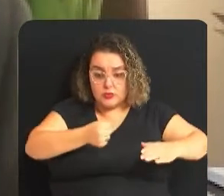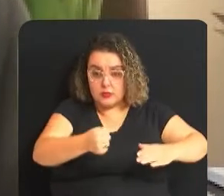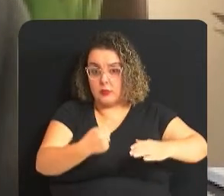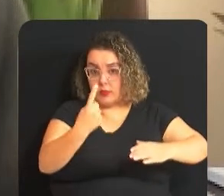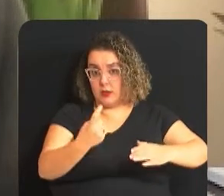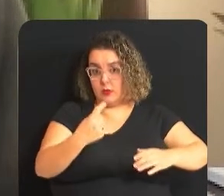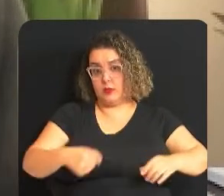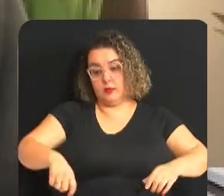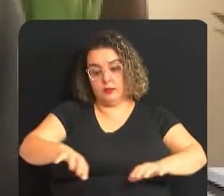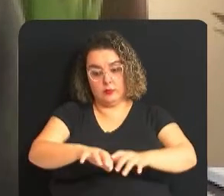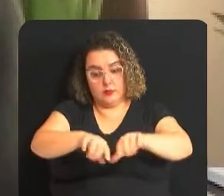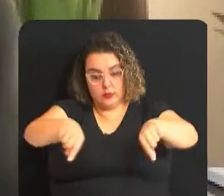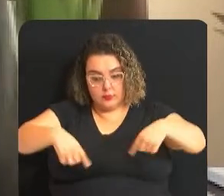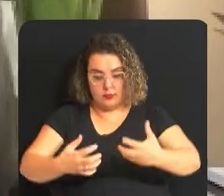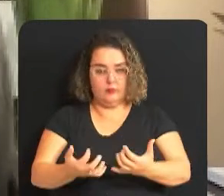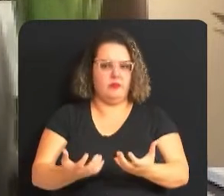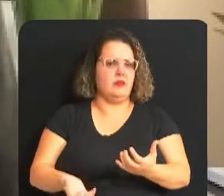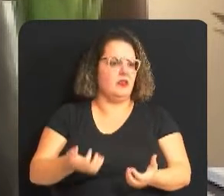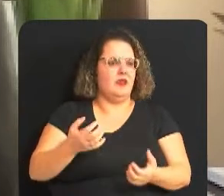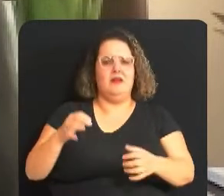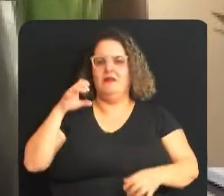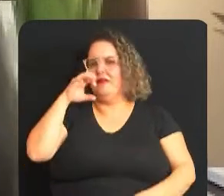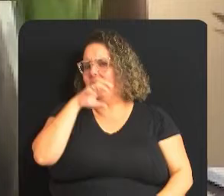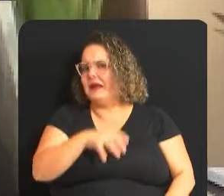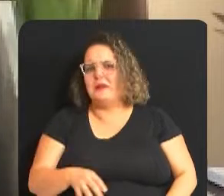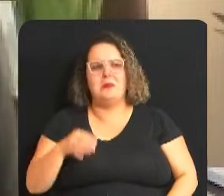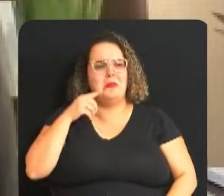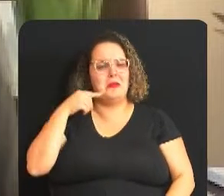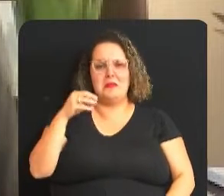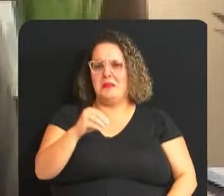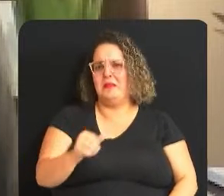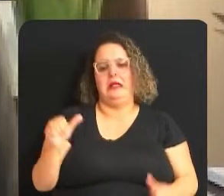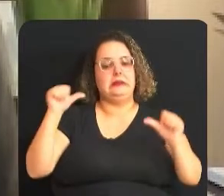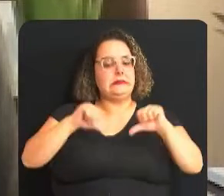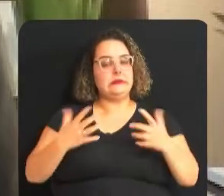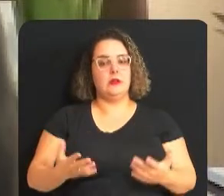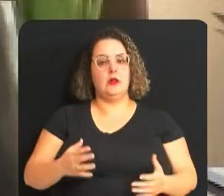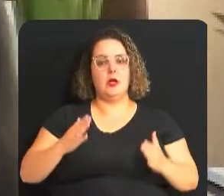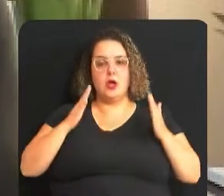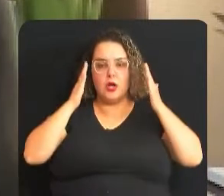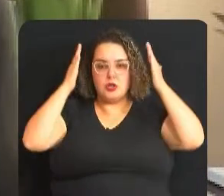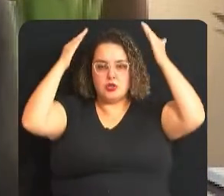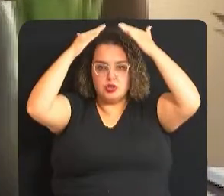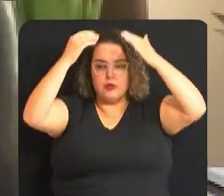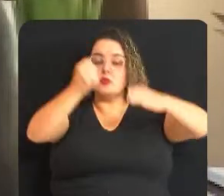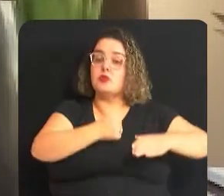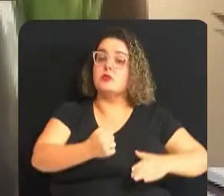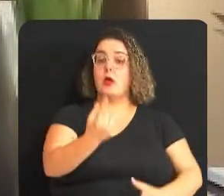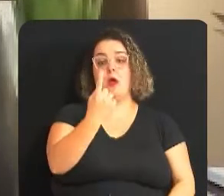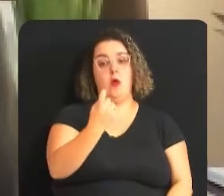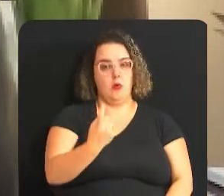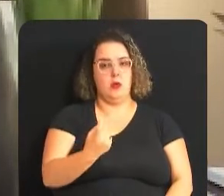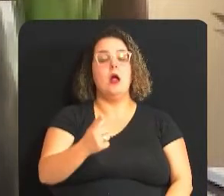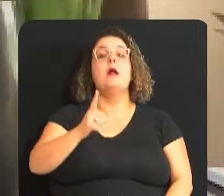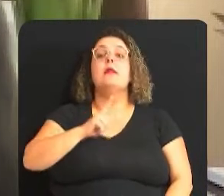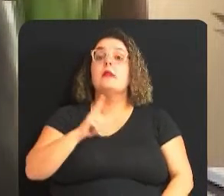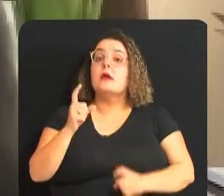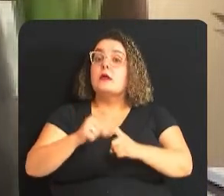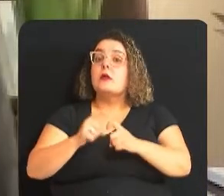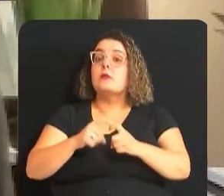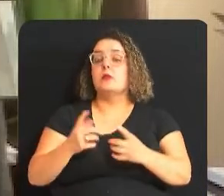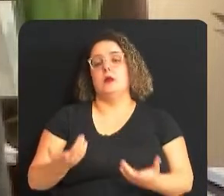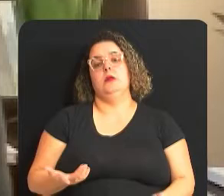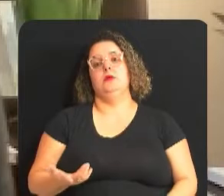A comida vai queimar, vai salgar, vai dar zebra. Chefe de cozinha é um só. Então, tenha o seu médico. E não